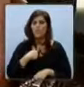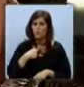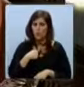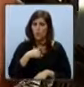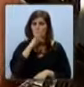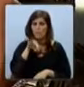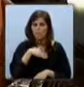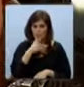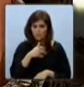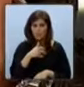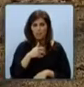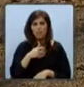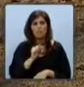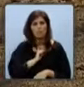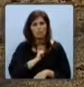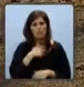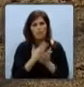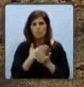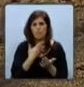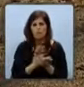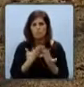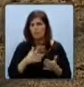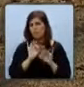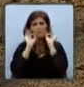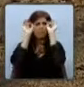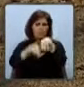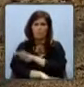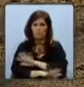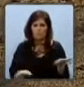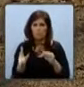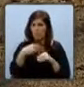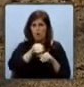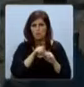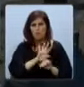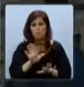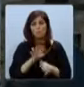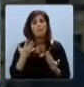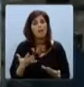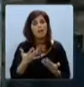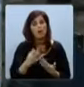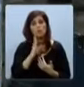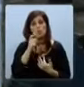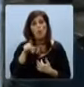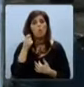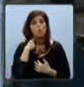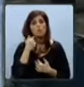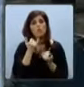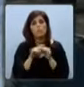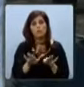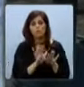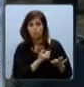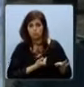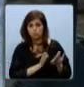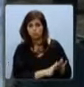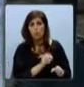A Outra Face agora chega hoje o único sobrevivente da tragédia vive entre um curso de informática suspenso e um